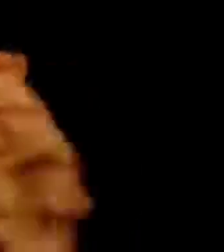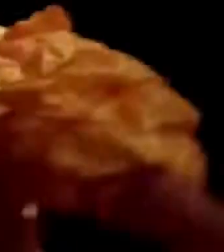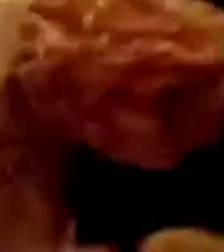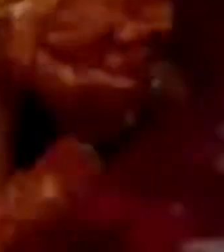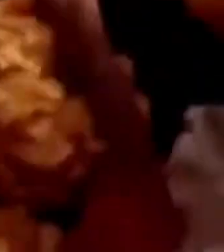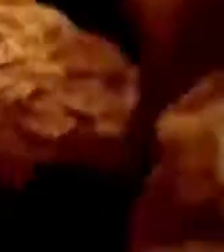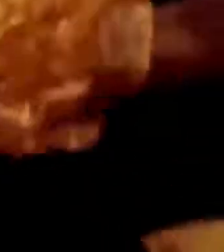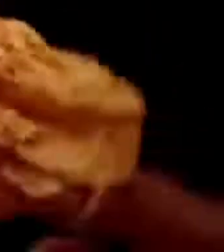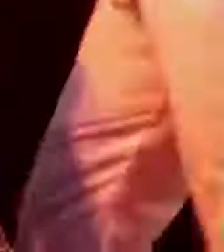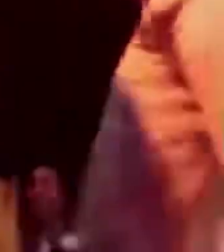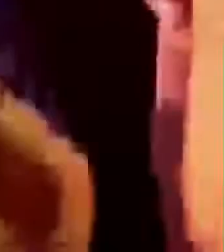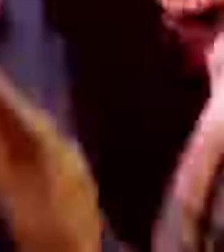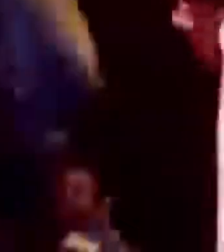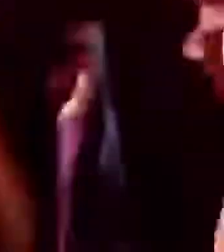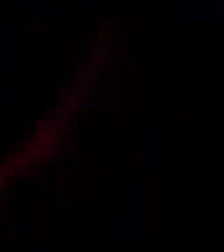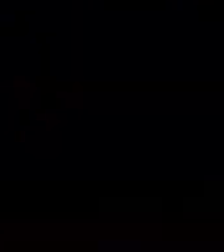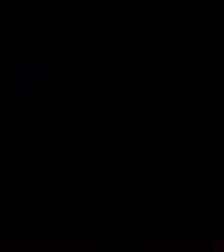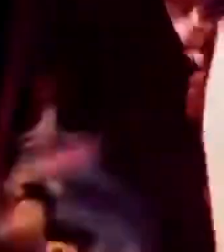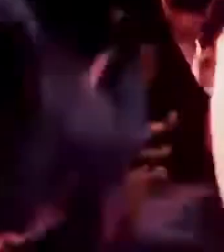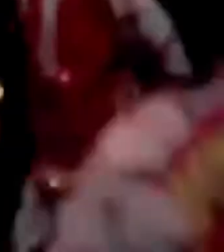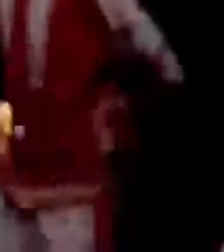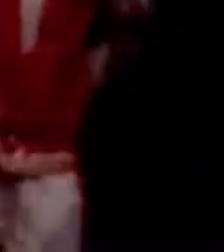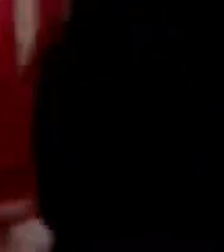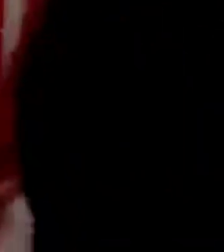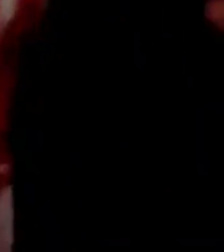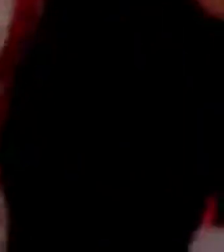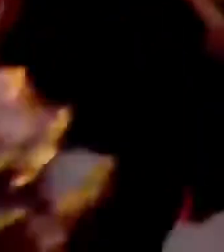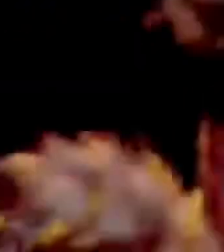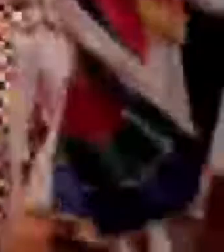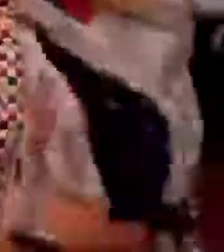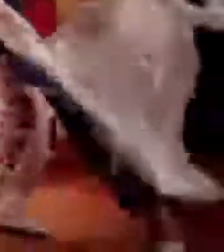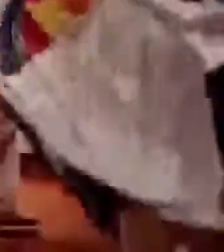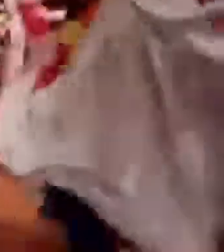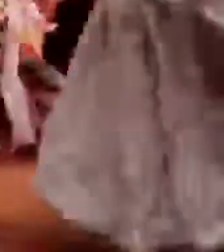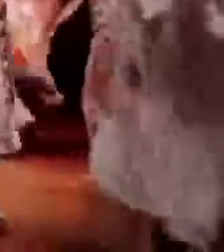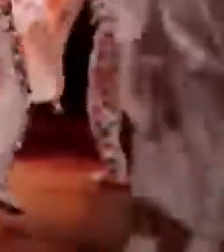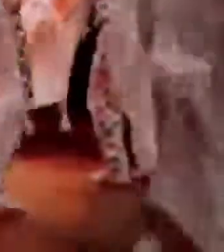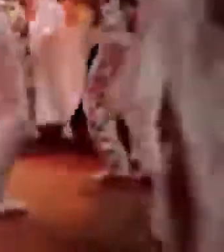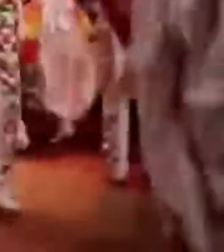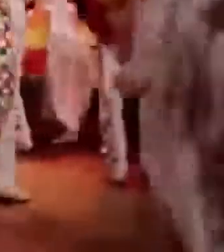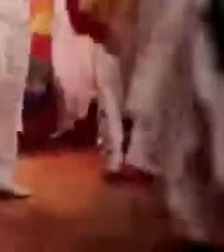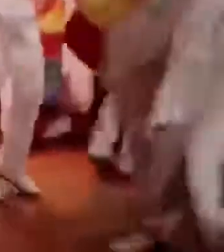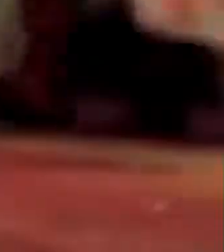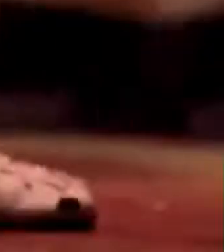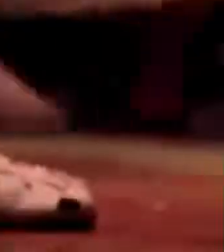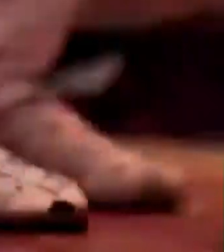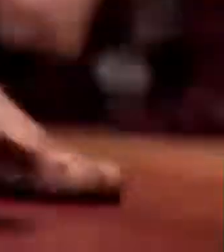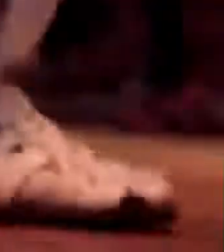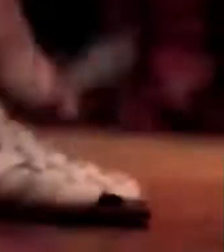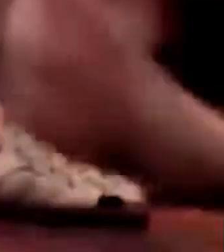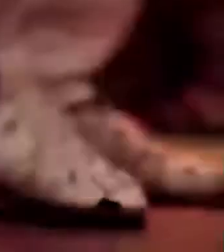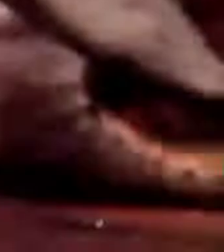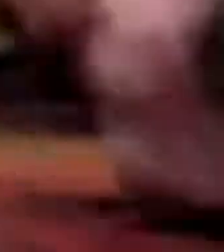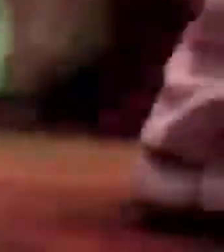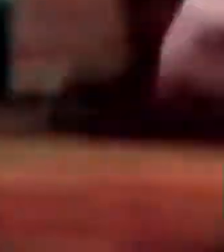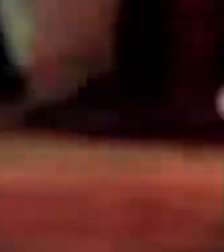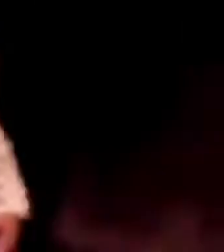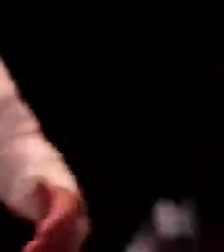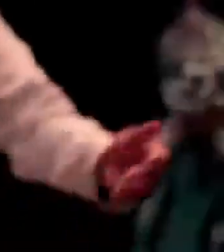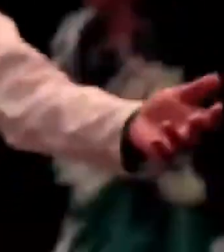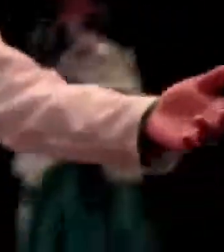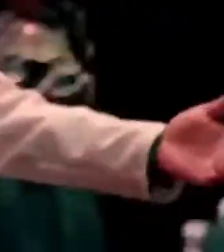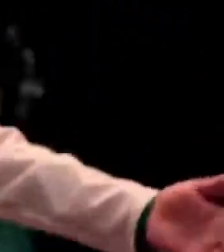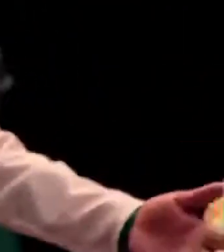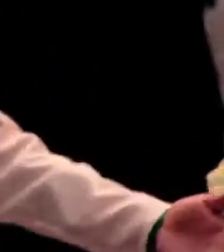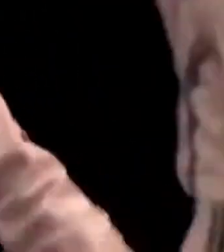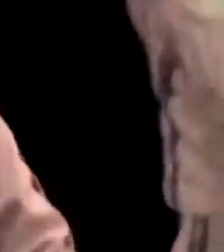miúda, 3 com siricora miudinha, 3 com siricora miúda. Caba danado, venha pra eu e com tu.